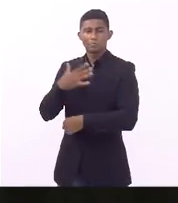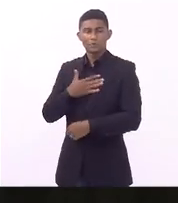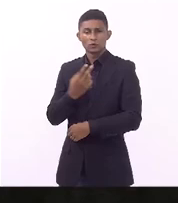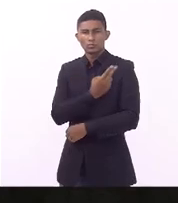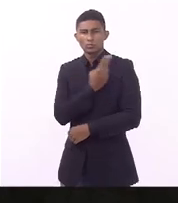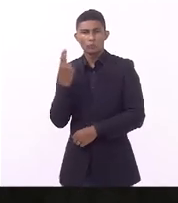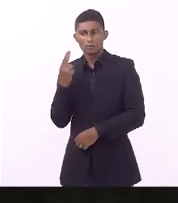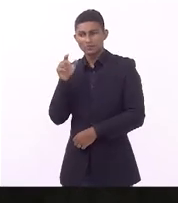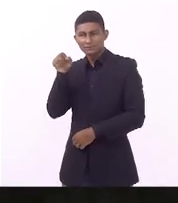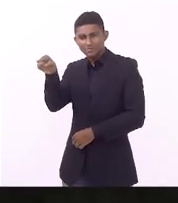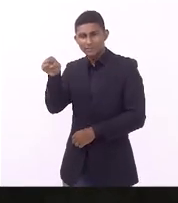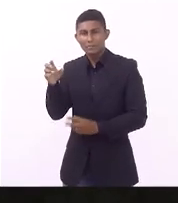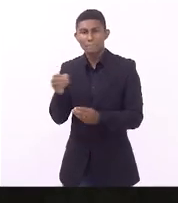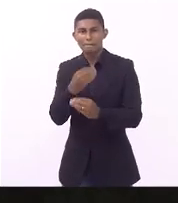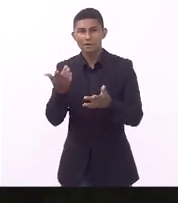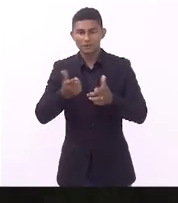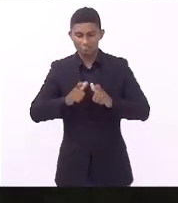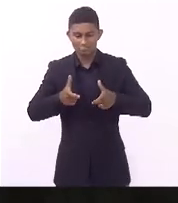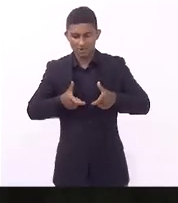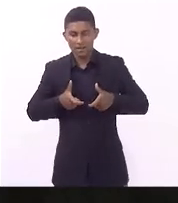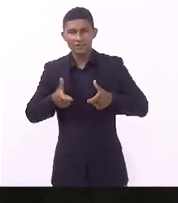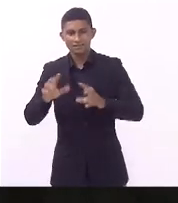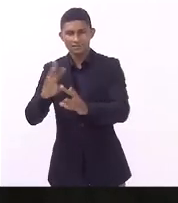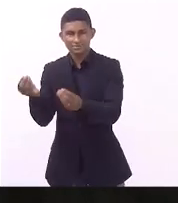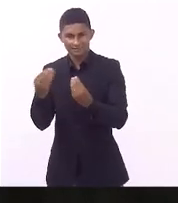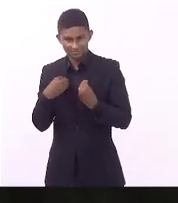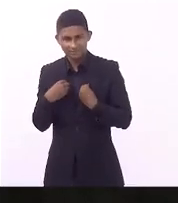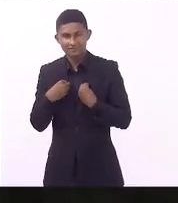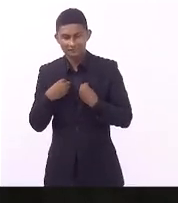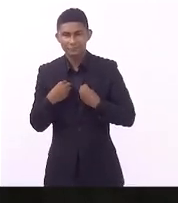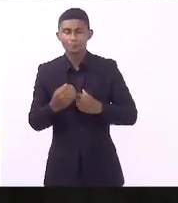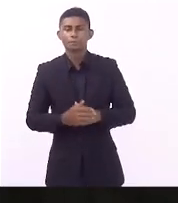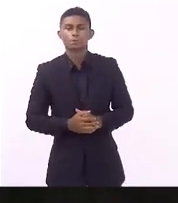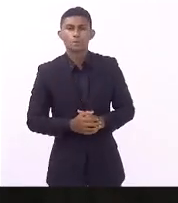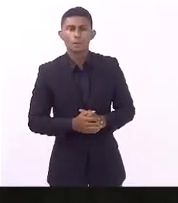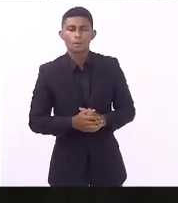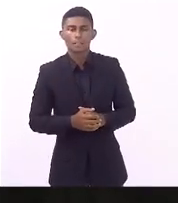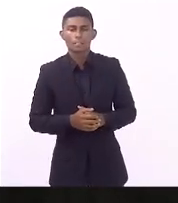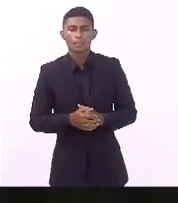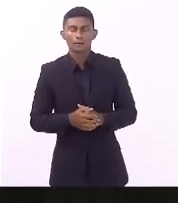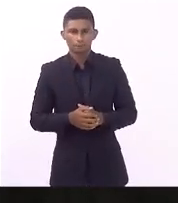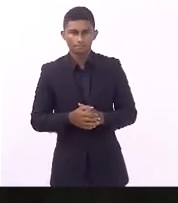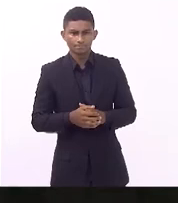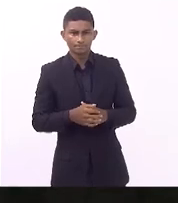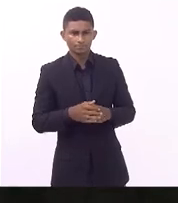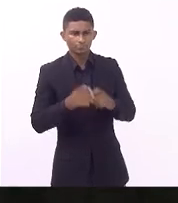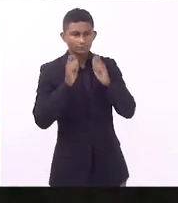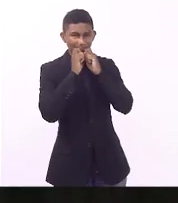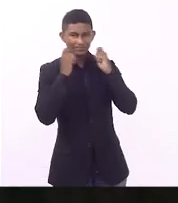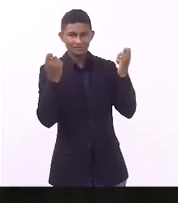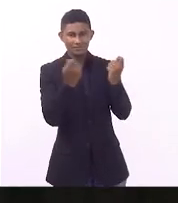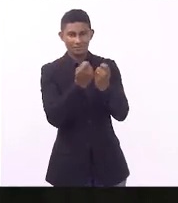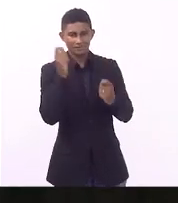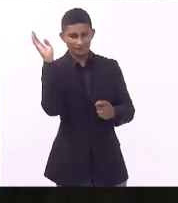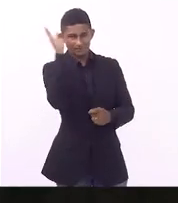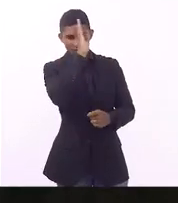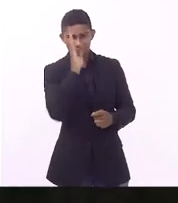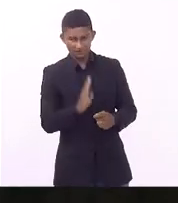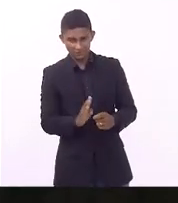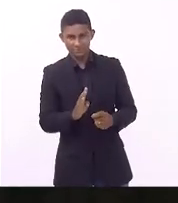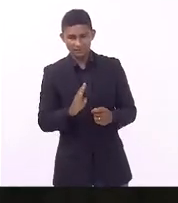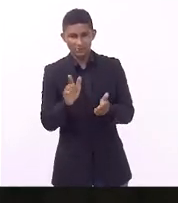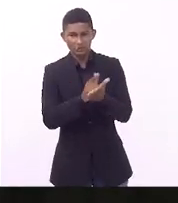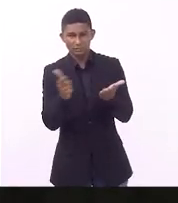Francisco para a concessão da medalha Tiradentes. A Associação Brasileira de Imprensa é uma entidade que há 114